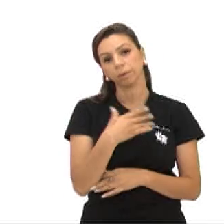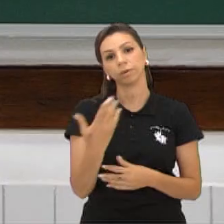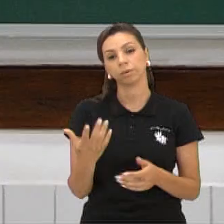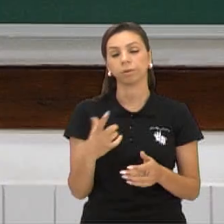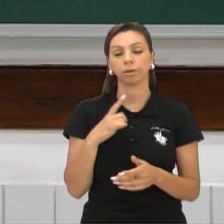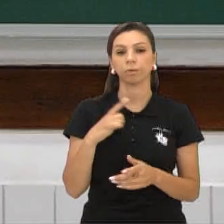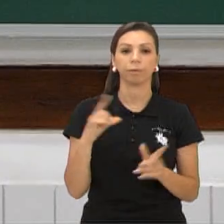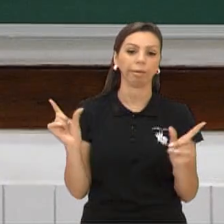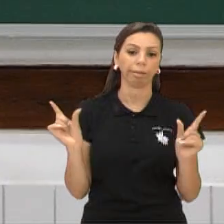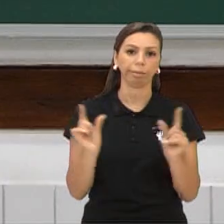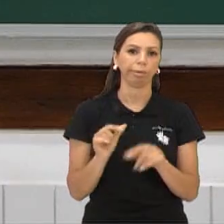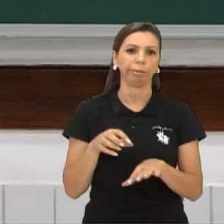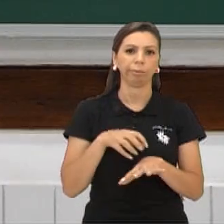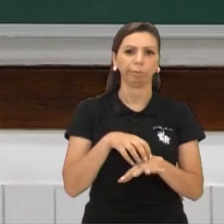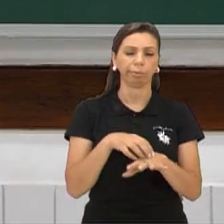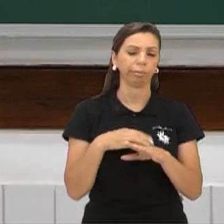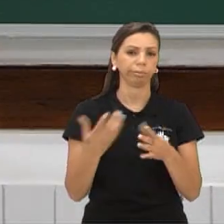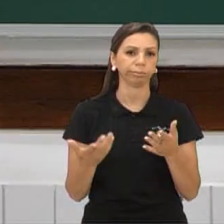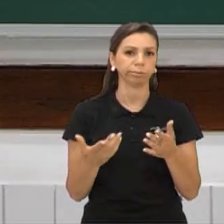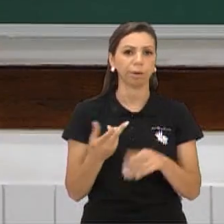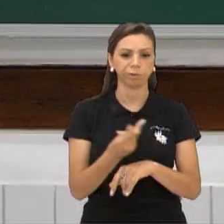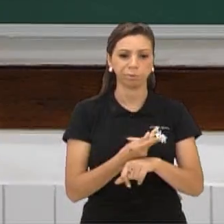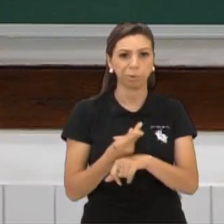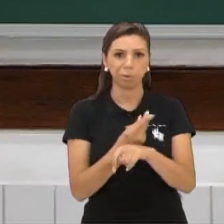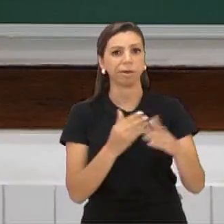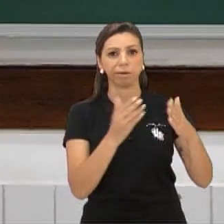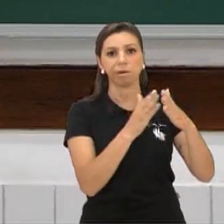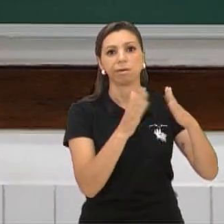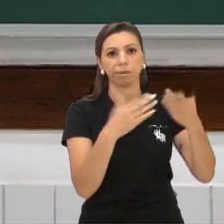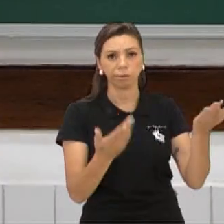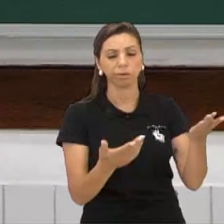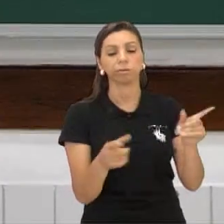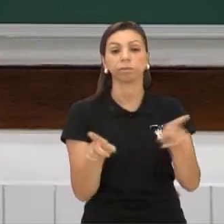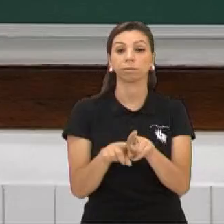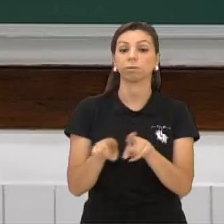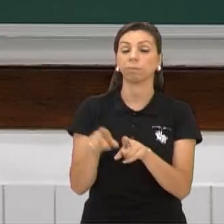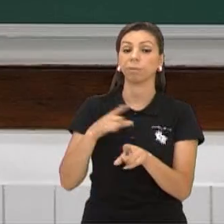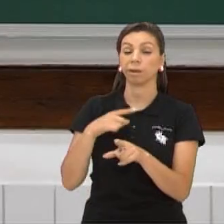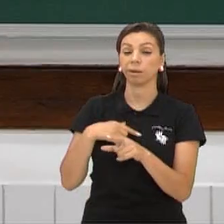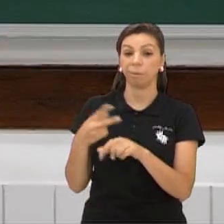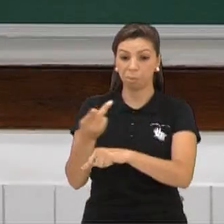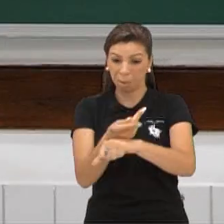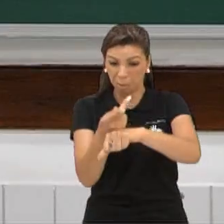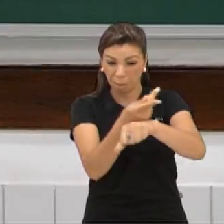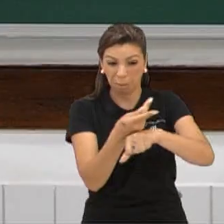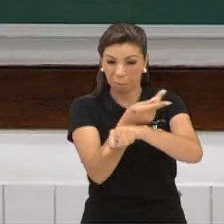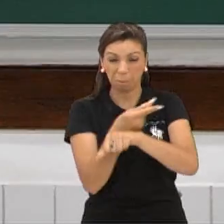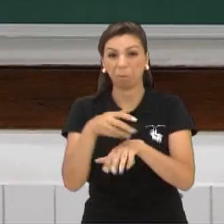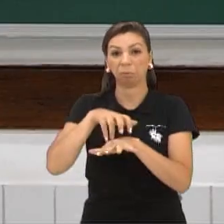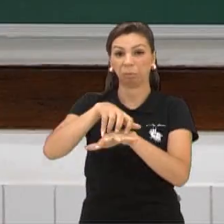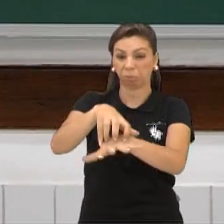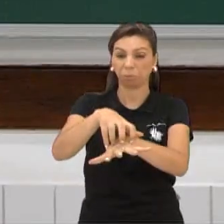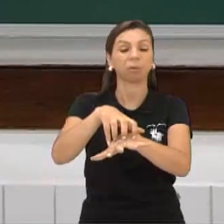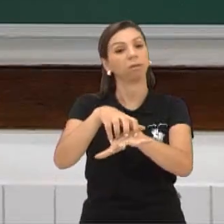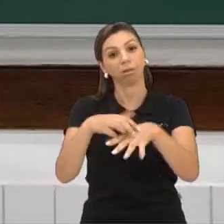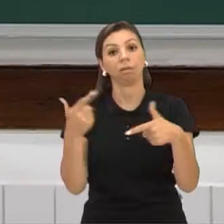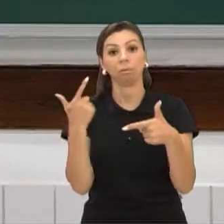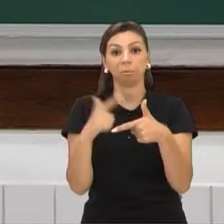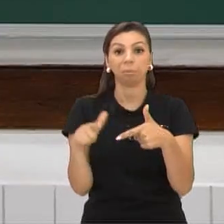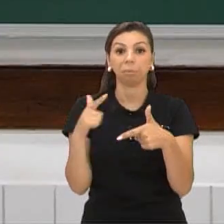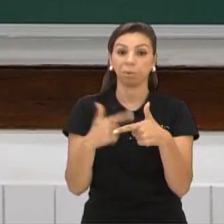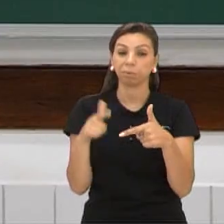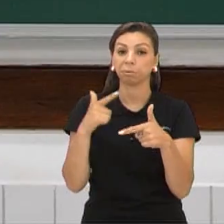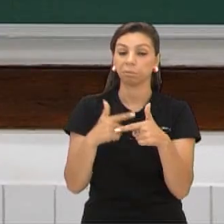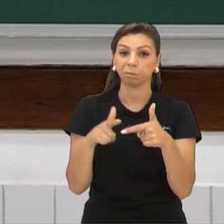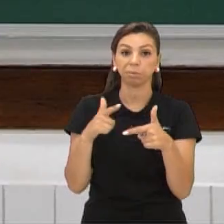temos baixa especulação imobiliária, ao contrário. Temos, sim, uma grande procura por transportes de massa, que torna-se um problema